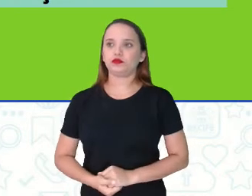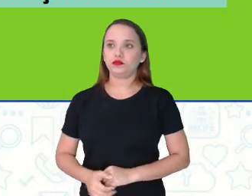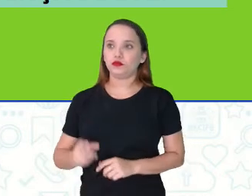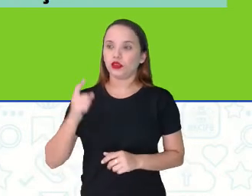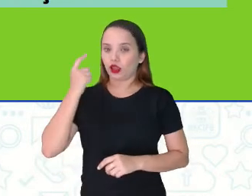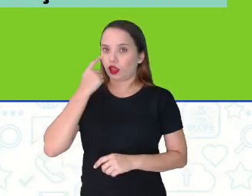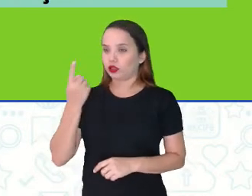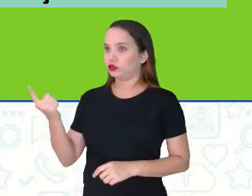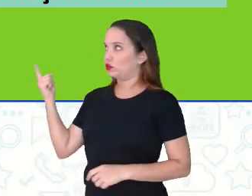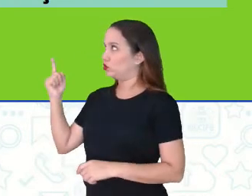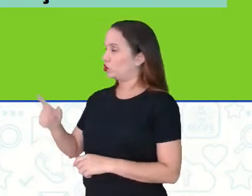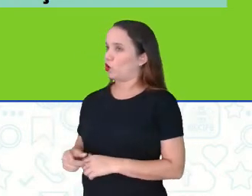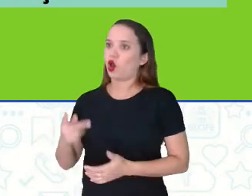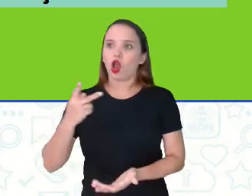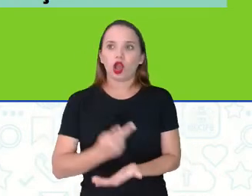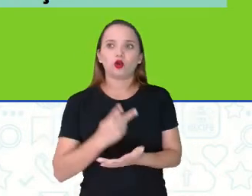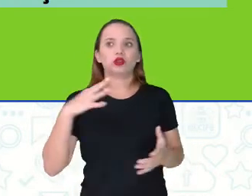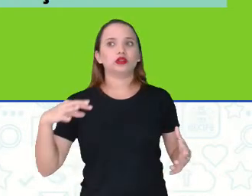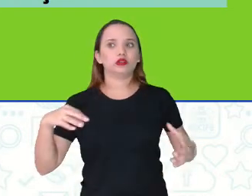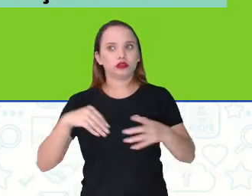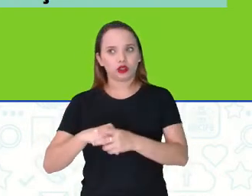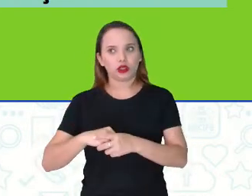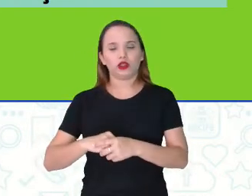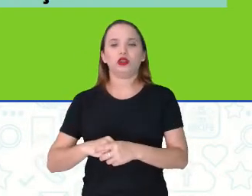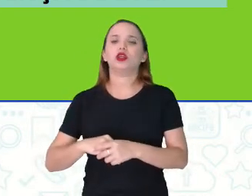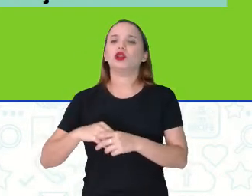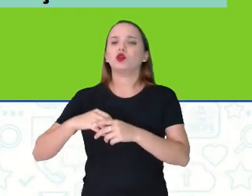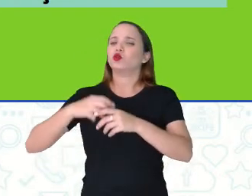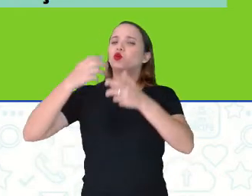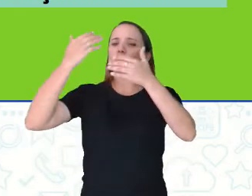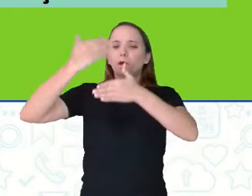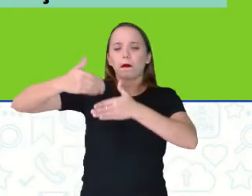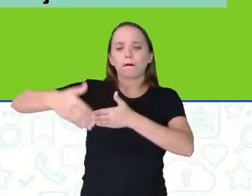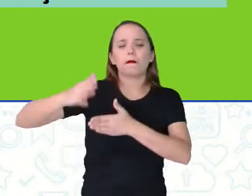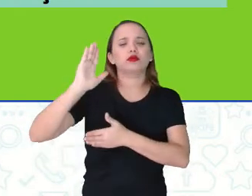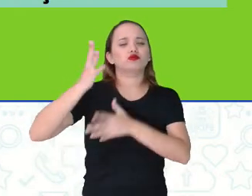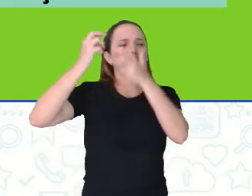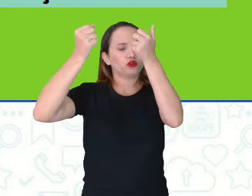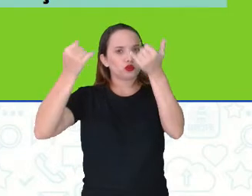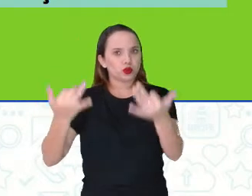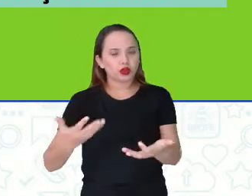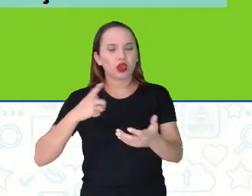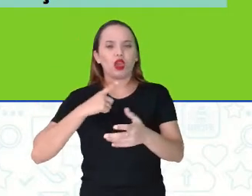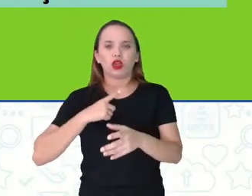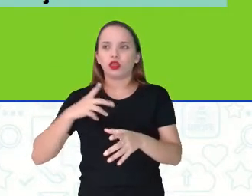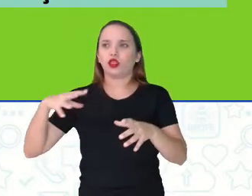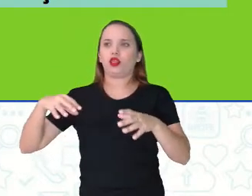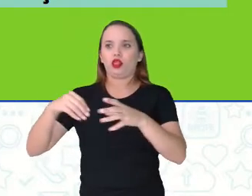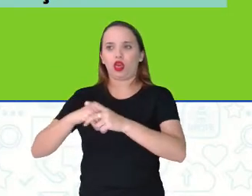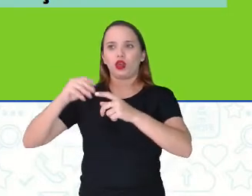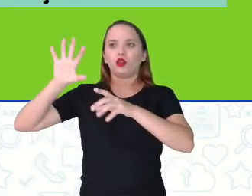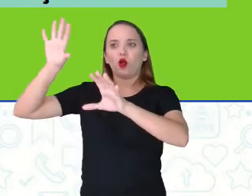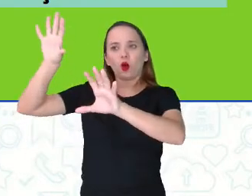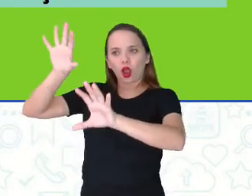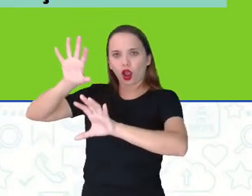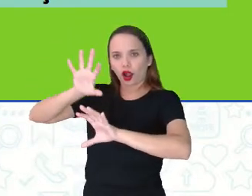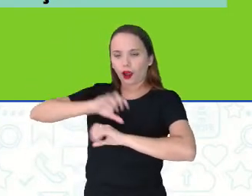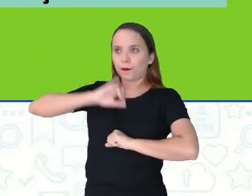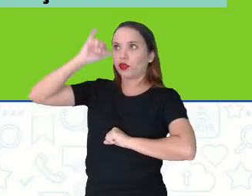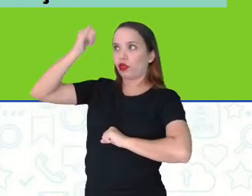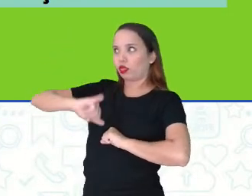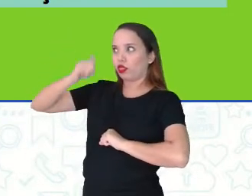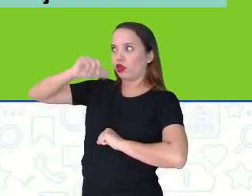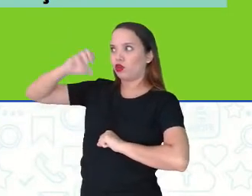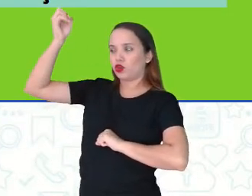vocês ocorre nos tilacoides dos cloroplastos, onde ocorre a captação de energia luminosa e a transformação